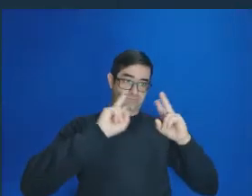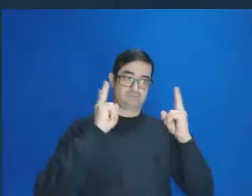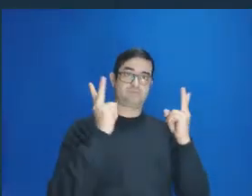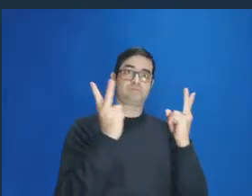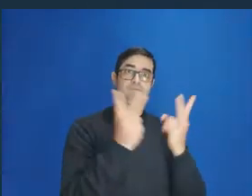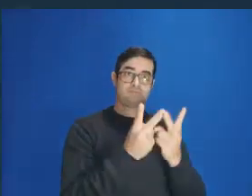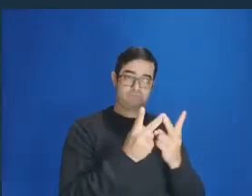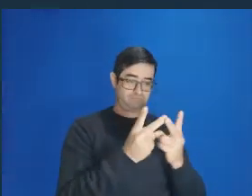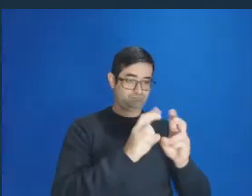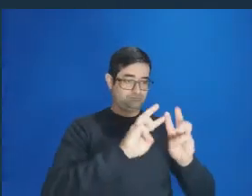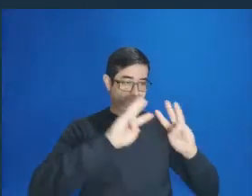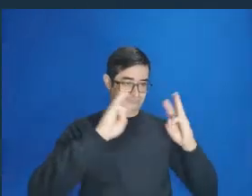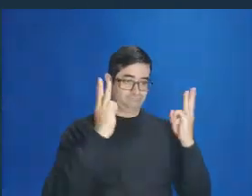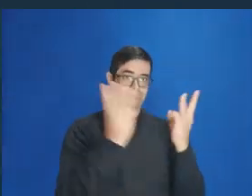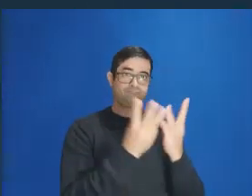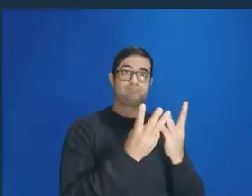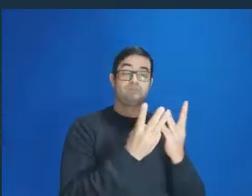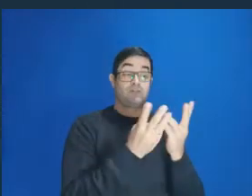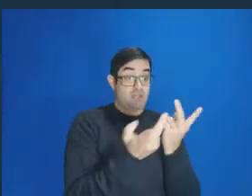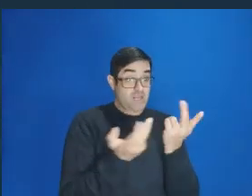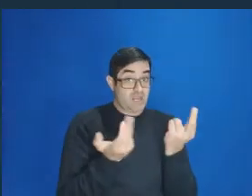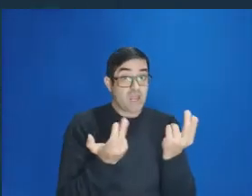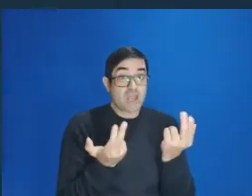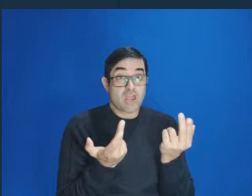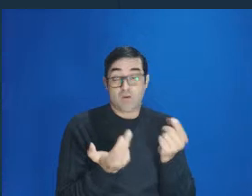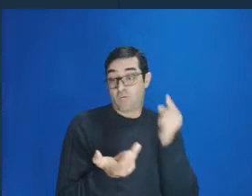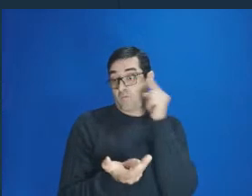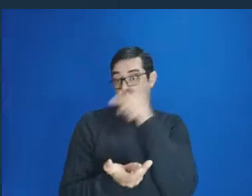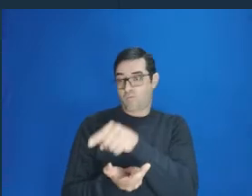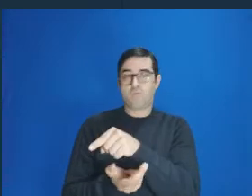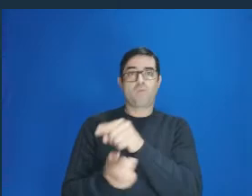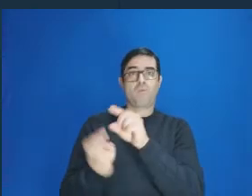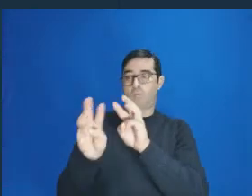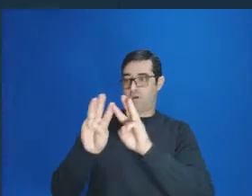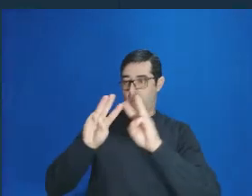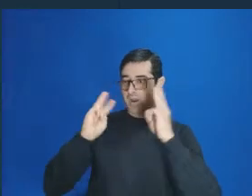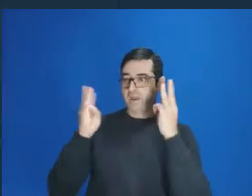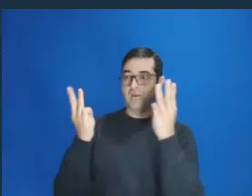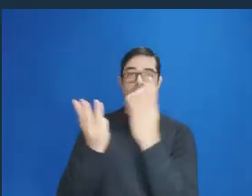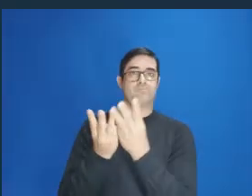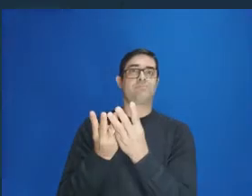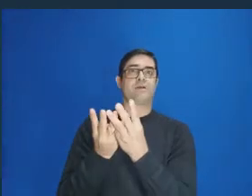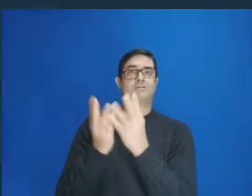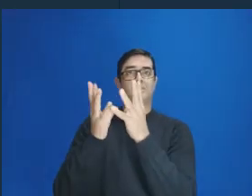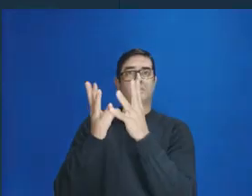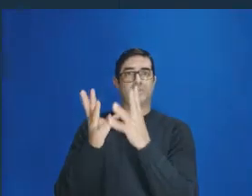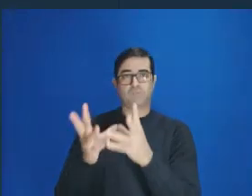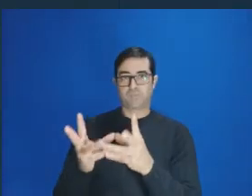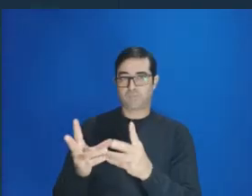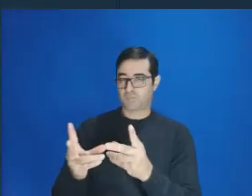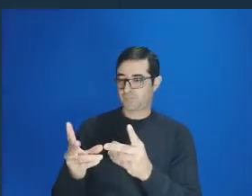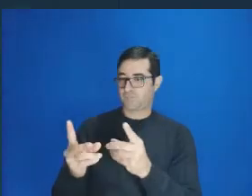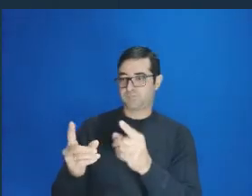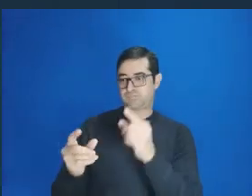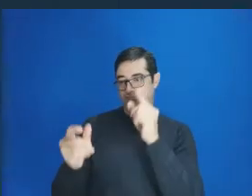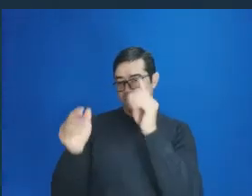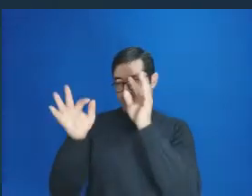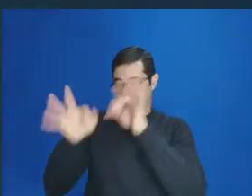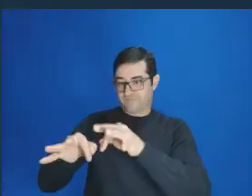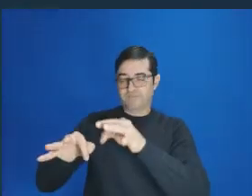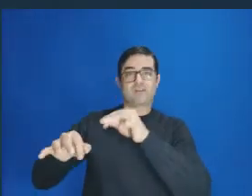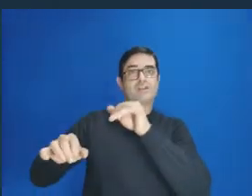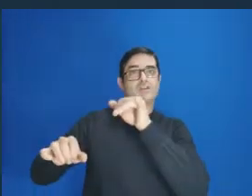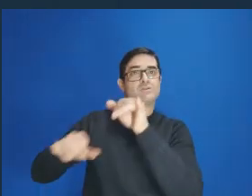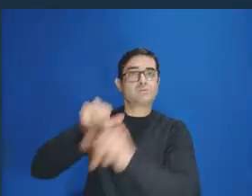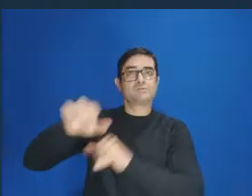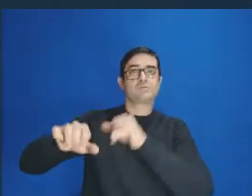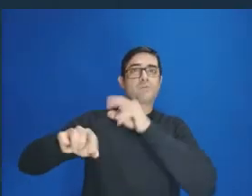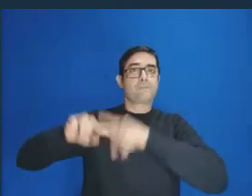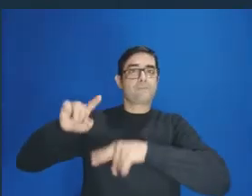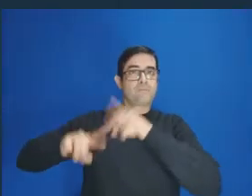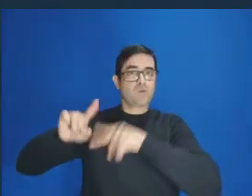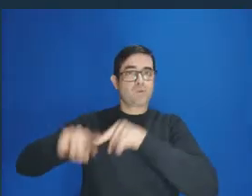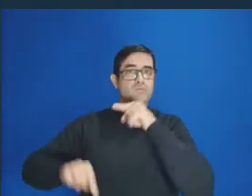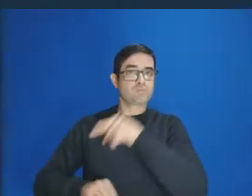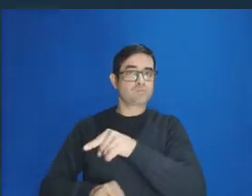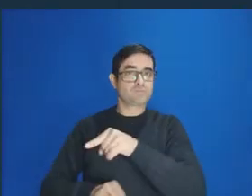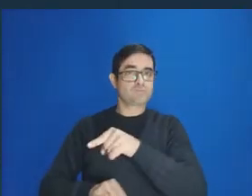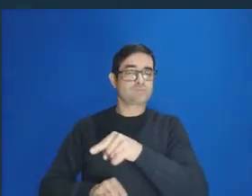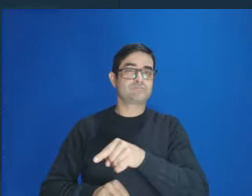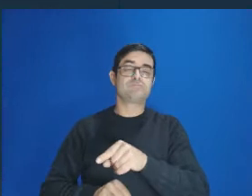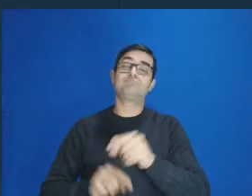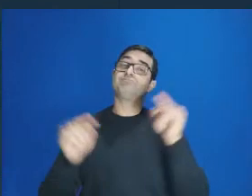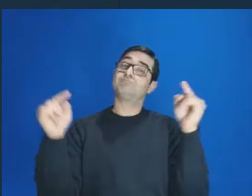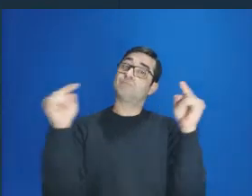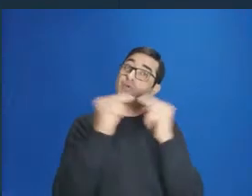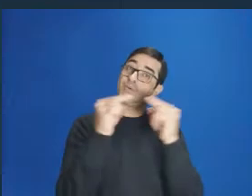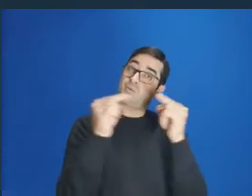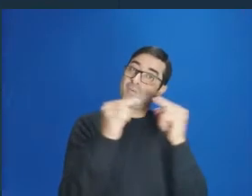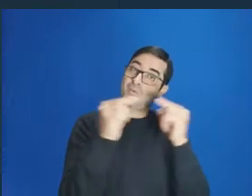de uma reação química, a massa total inicial dos reagentes é igual à massa total final dos produtos, que em